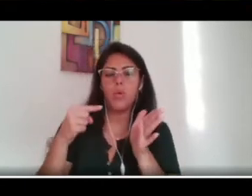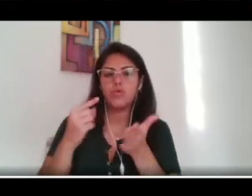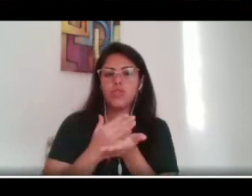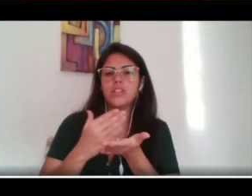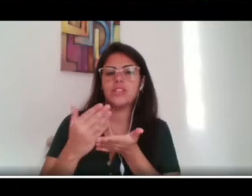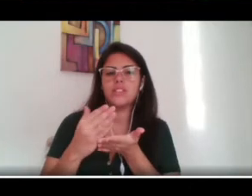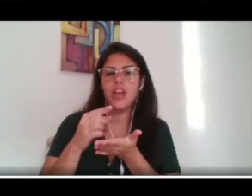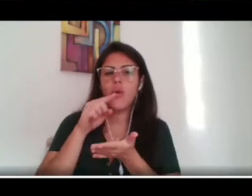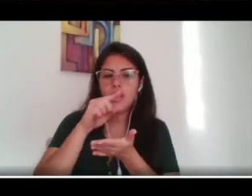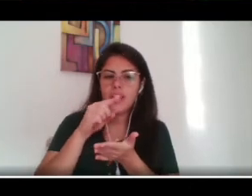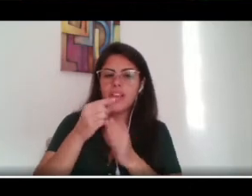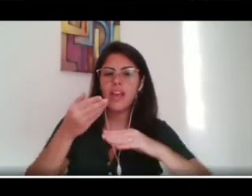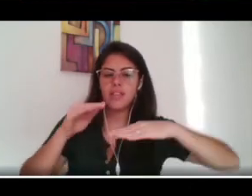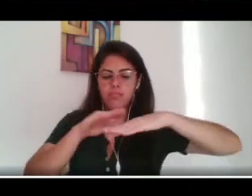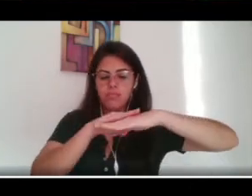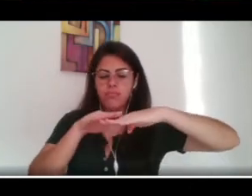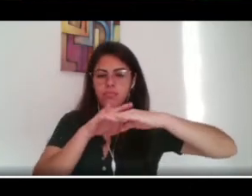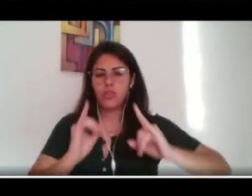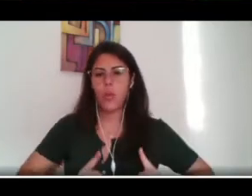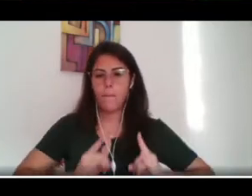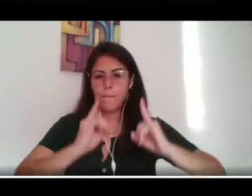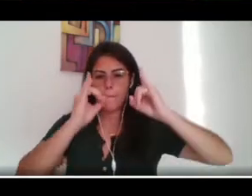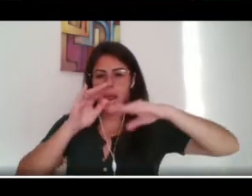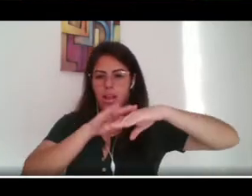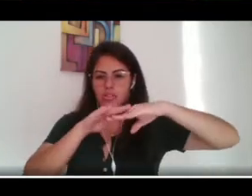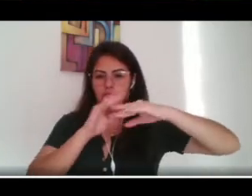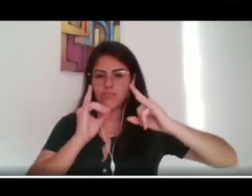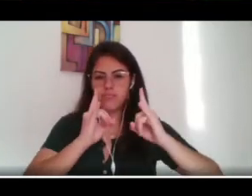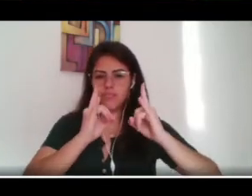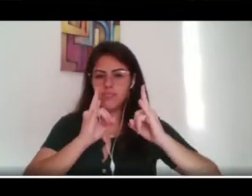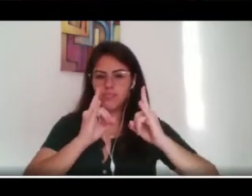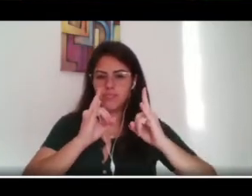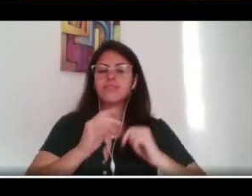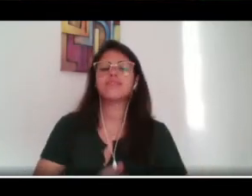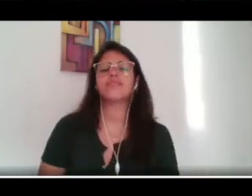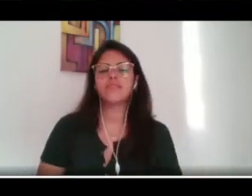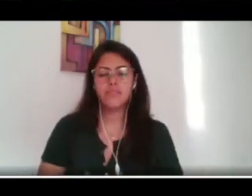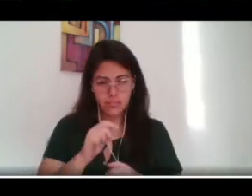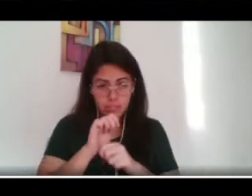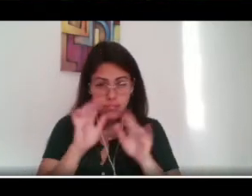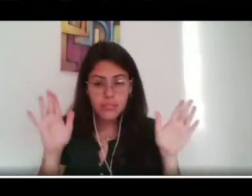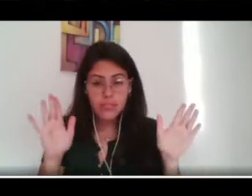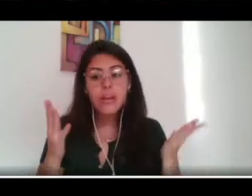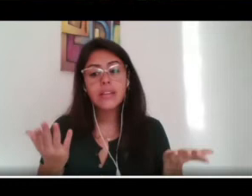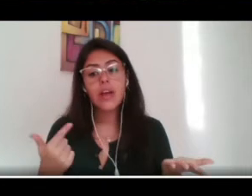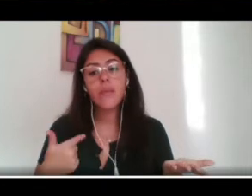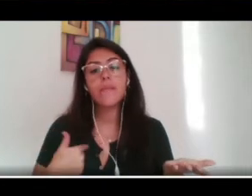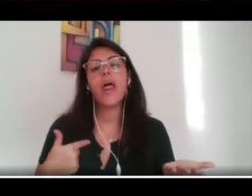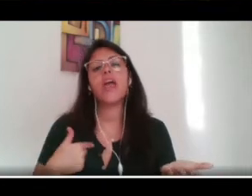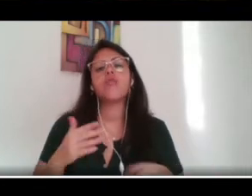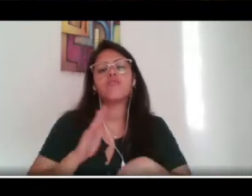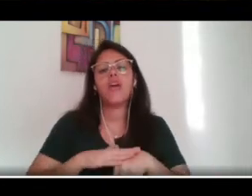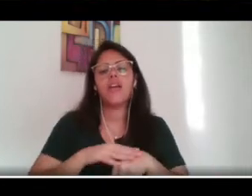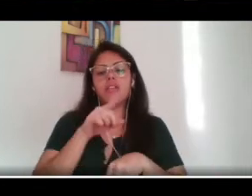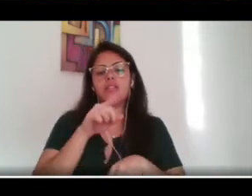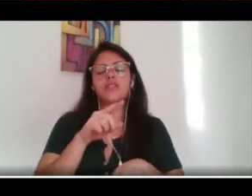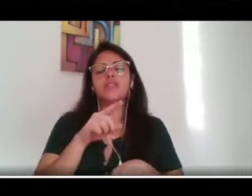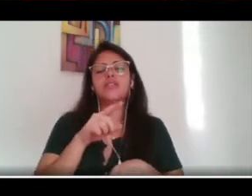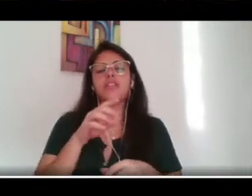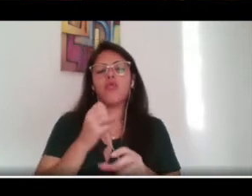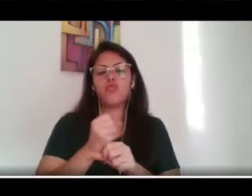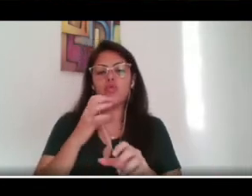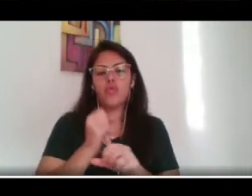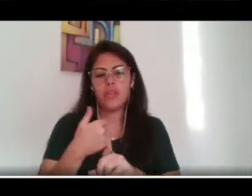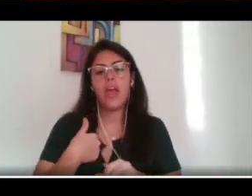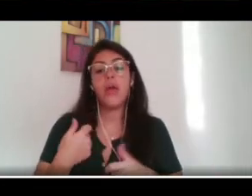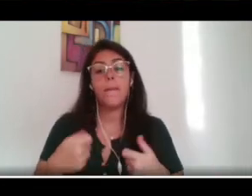Então, para fazer essa conta, você tem que decompor a velocidade V0 em velocidade inicial, em y e em